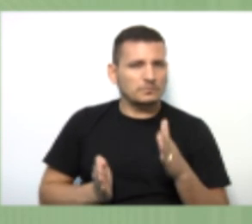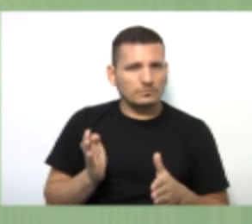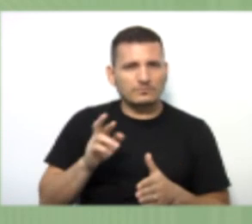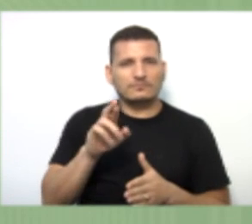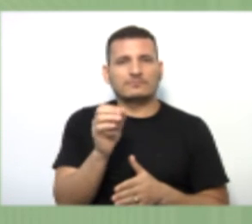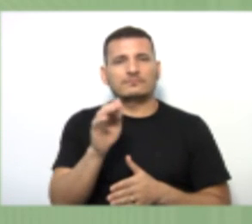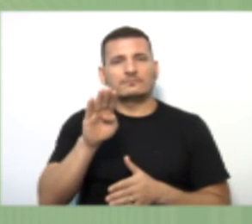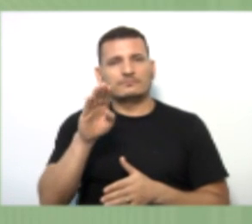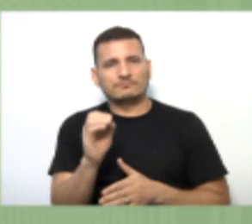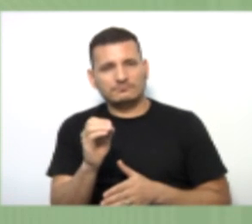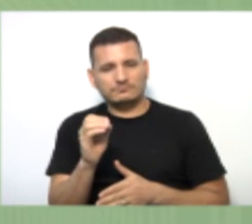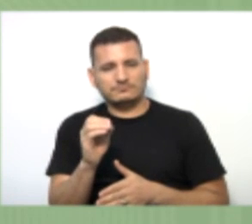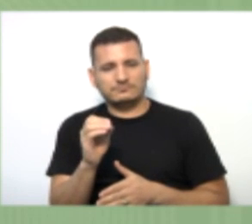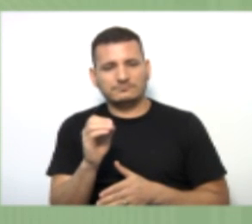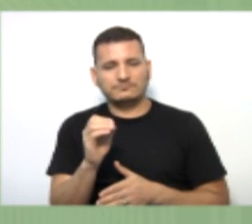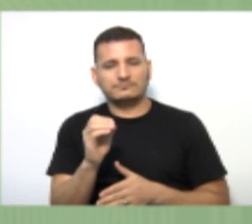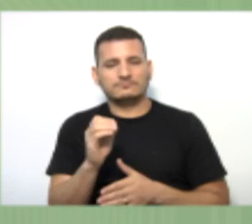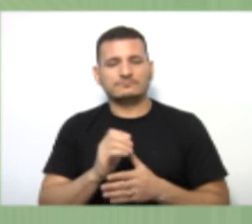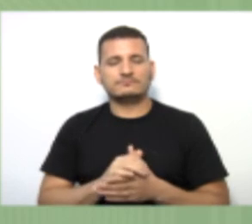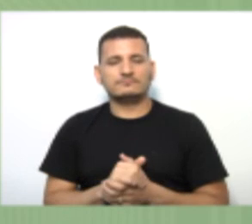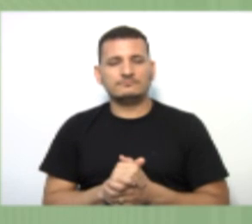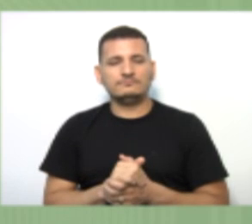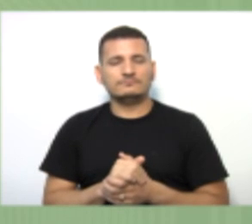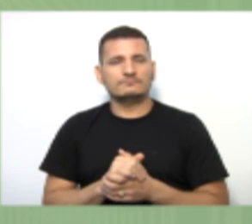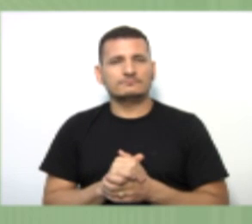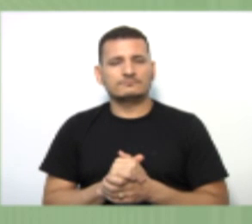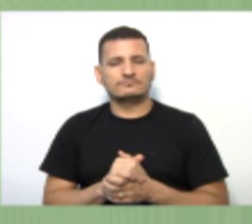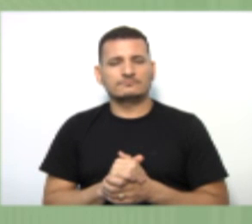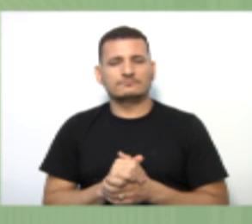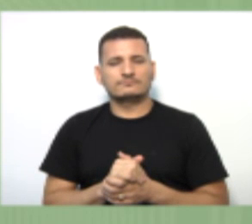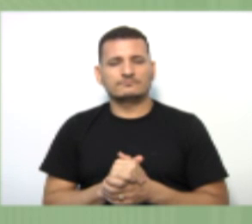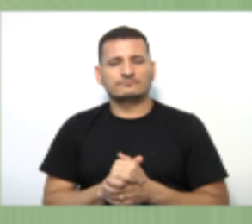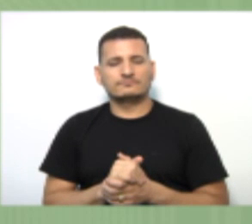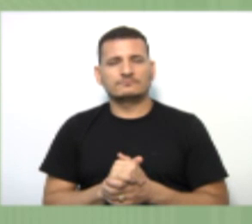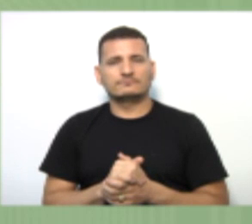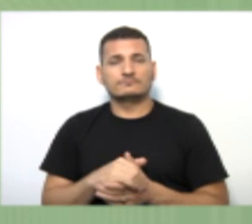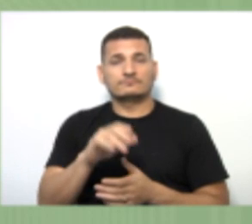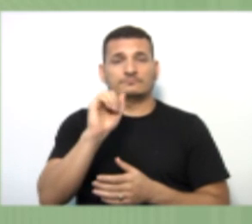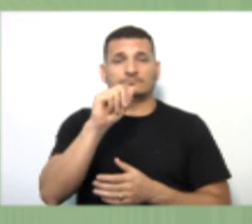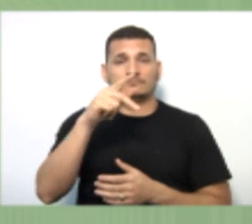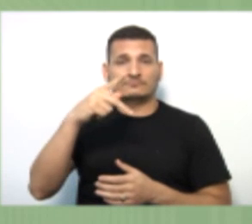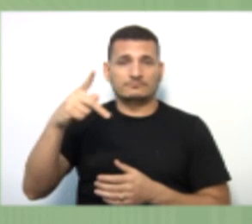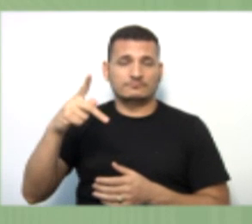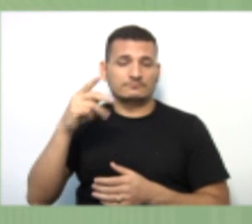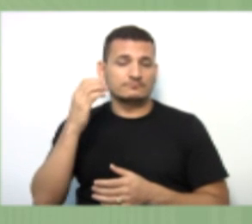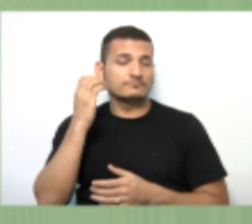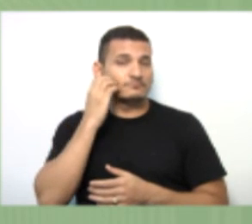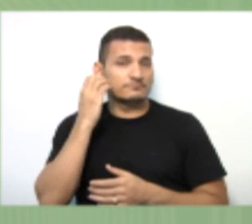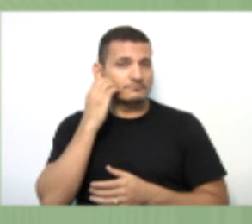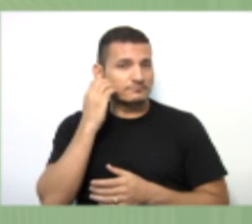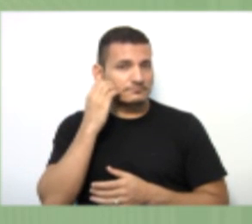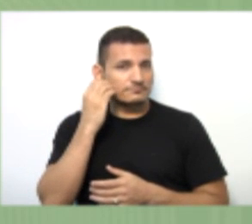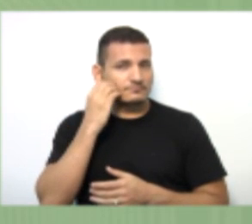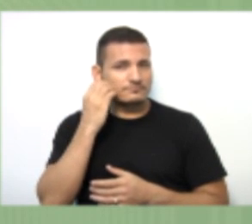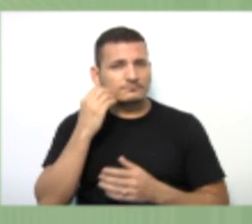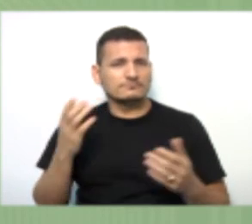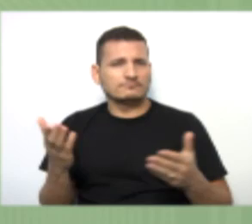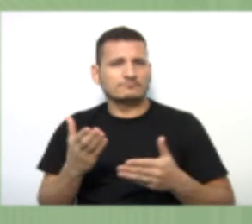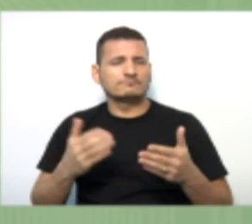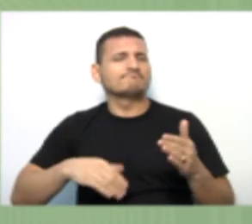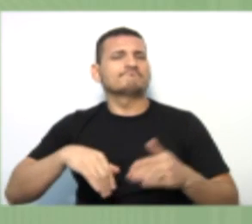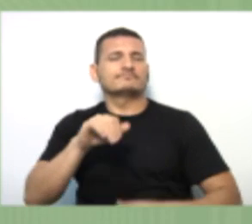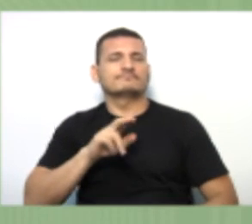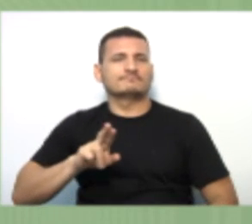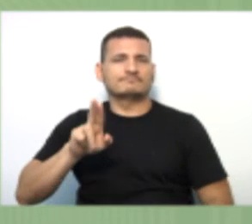robôs, tá? Automatizados. Tem caras que fazem aplicativos para celular. Isso aqui é o que mais está na febre hoje, né, professor? É o que mais